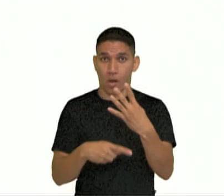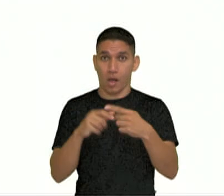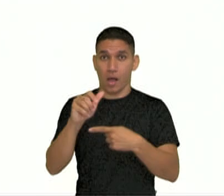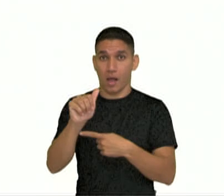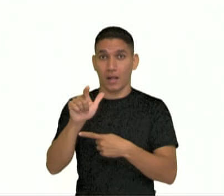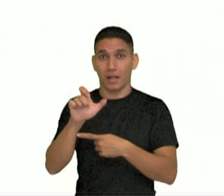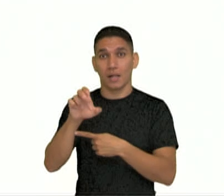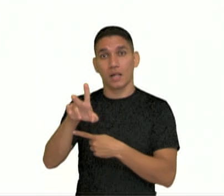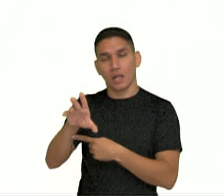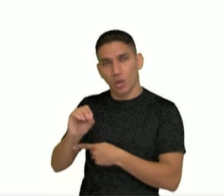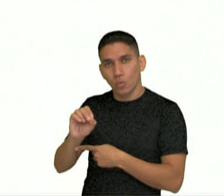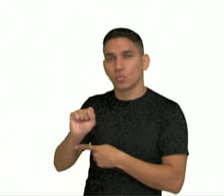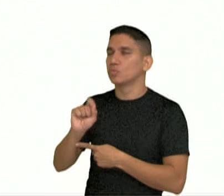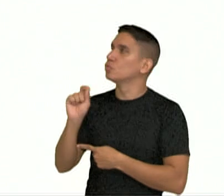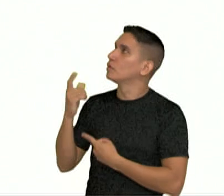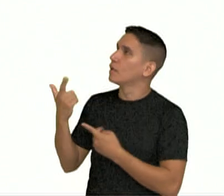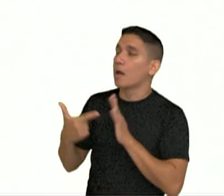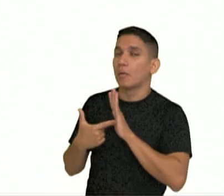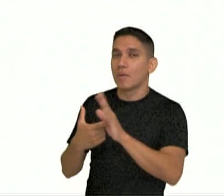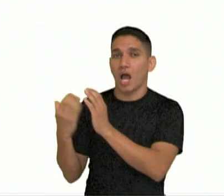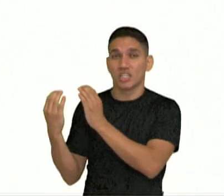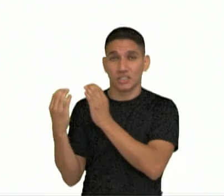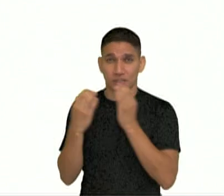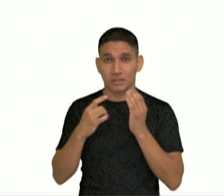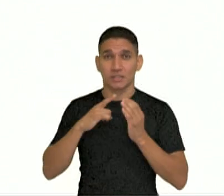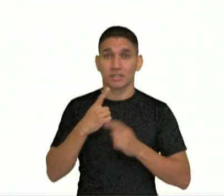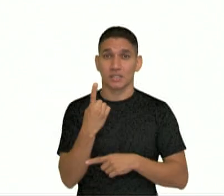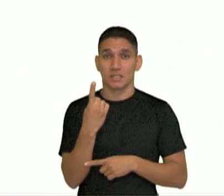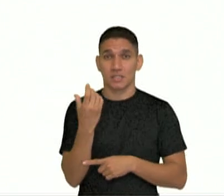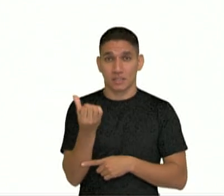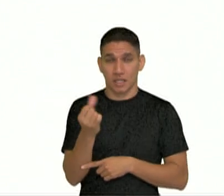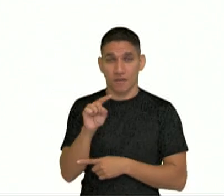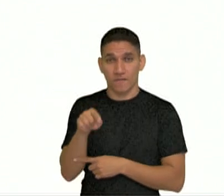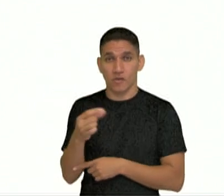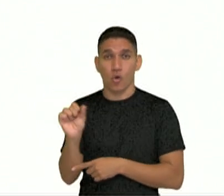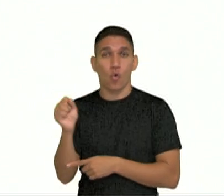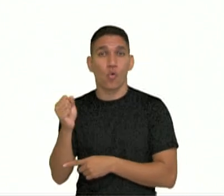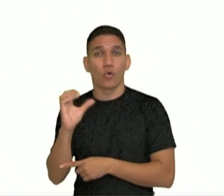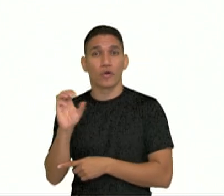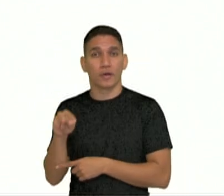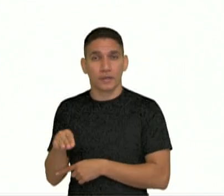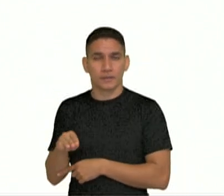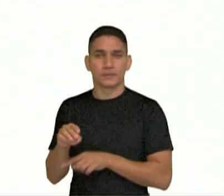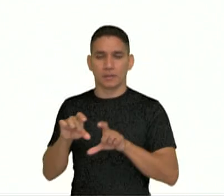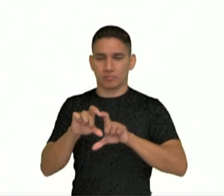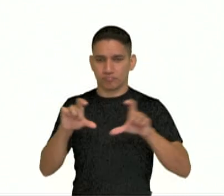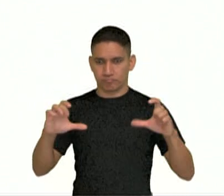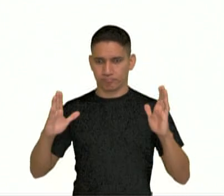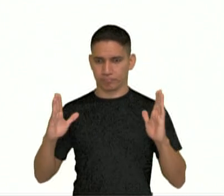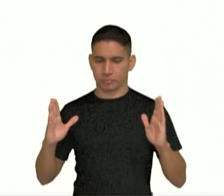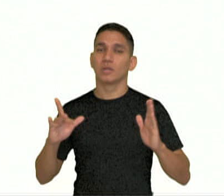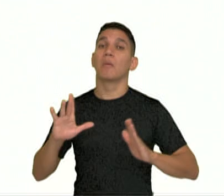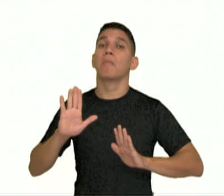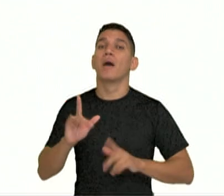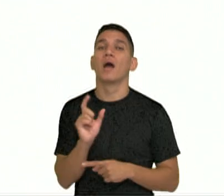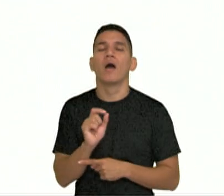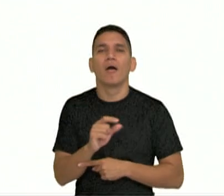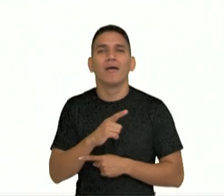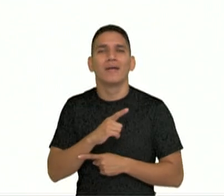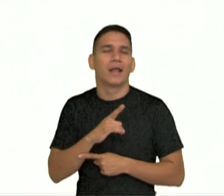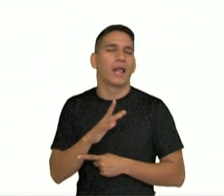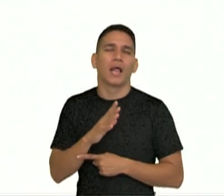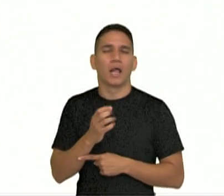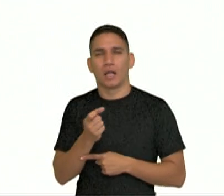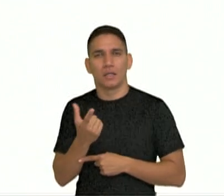Bzão, Bzão, apresentam espigas de 16,8 centímetros de comprimento. No entanto, plantas com genótipo Azinho,